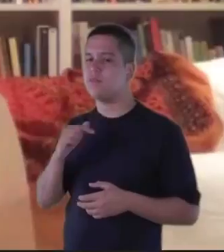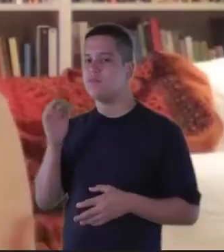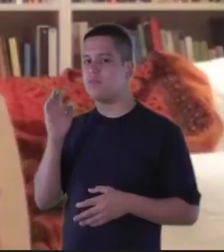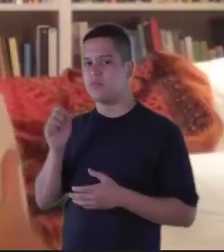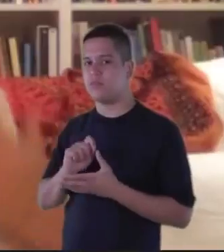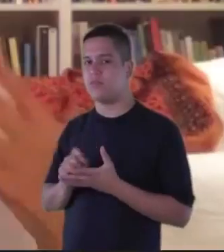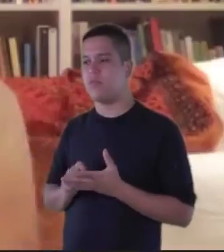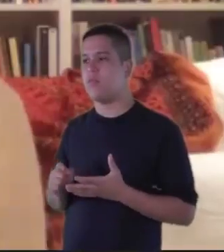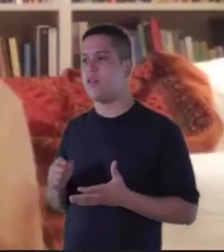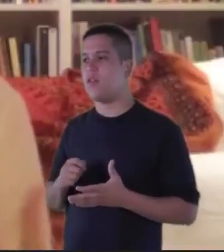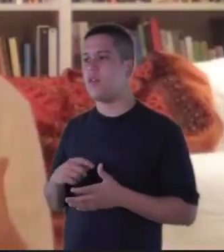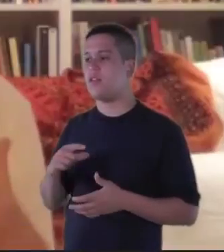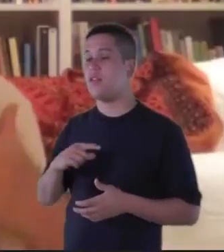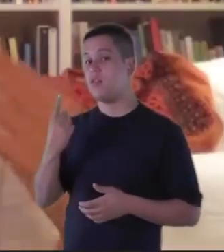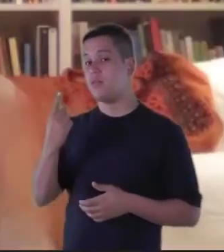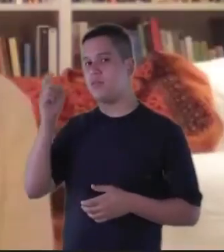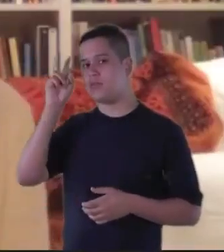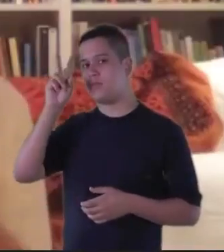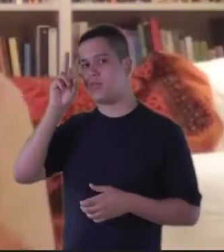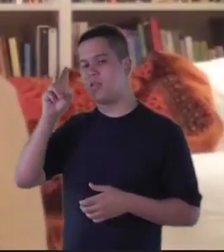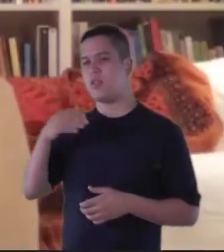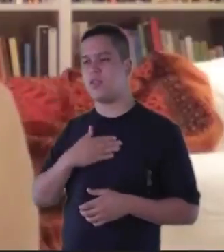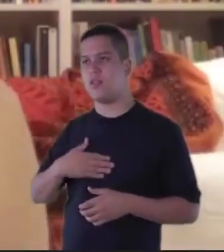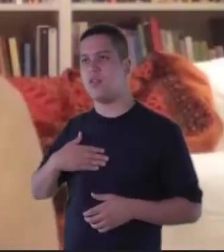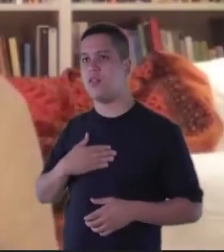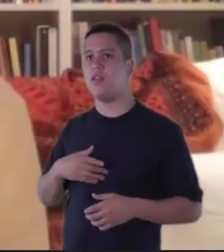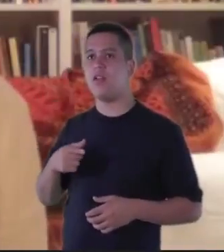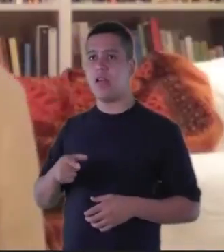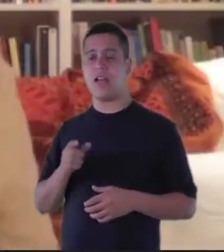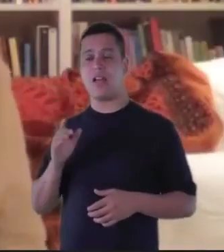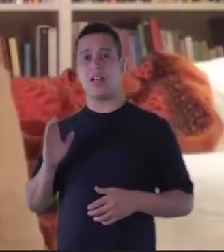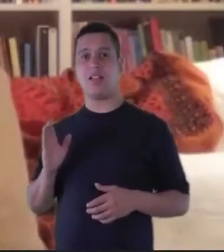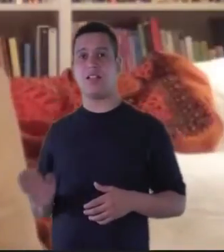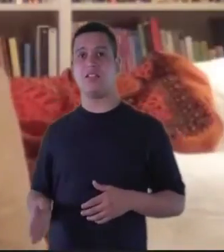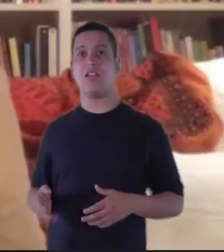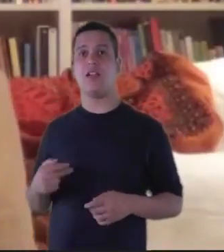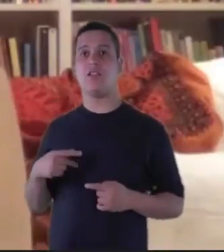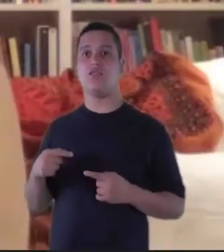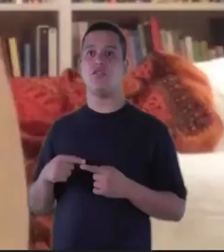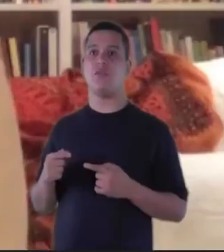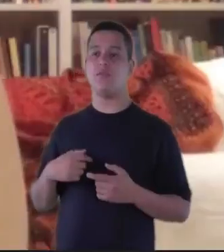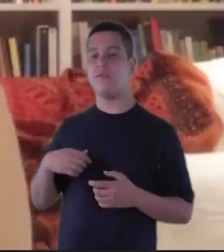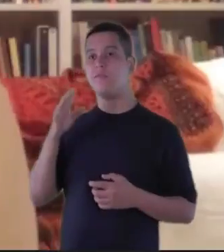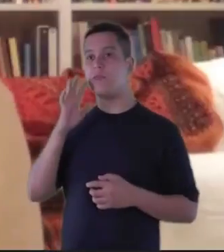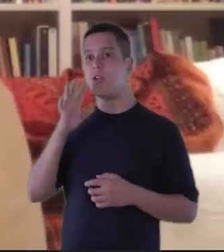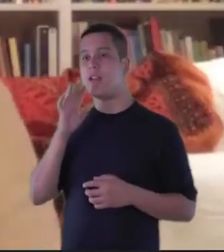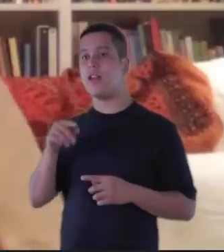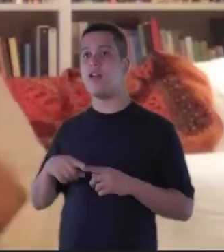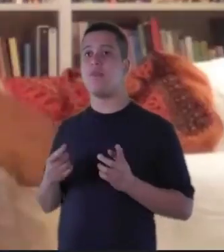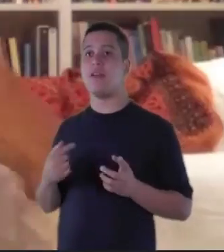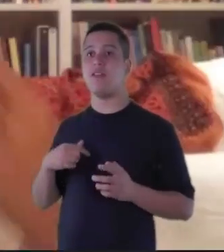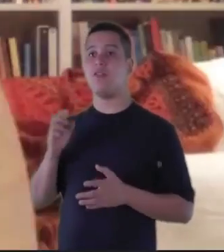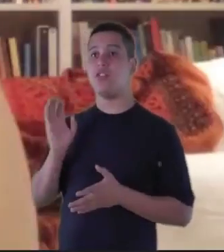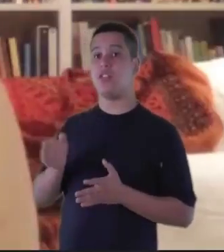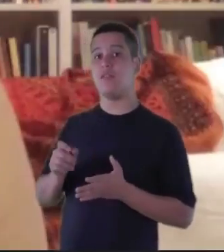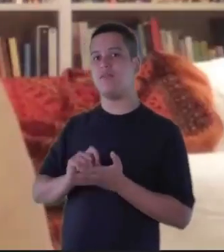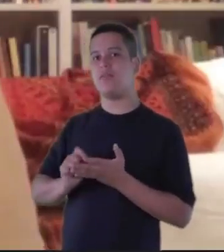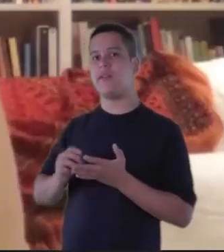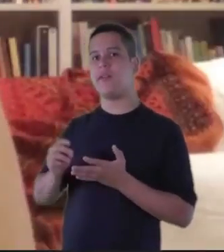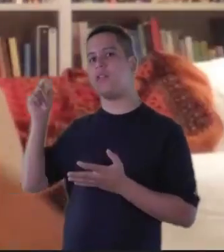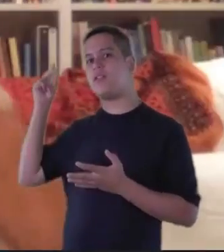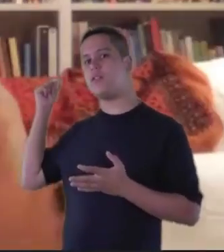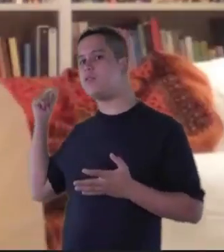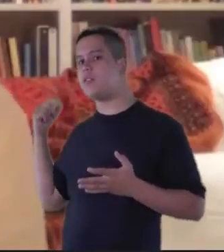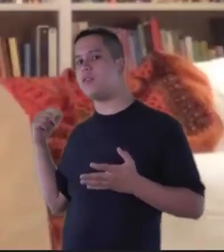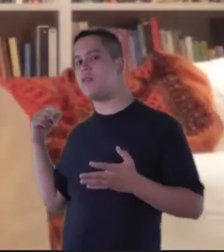essa história é como se fosse a mesma história que ela já sofreu a ação do tempo, como eu não escrevi, né? Não tinha sentado para escrever. E aí